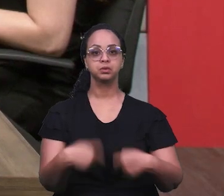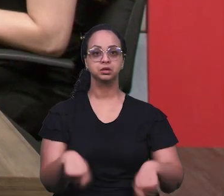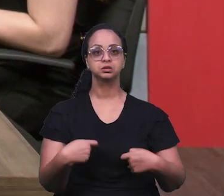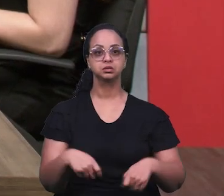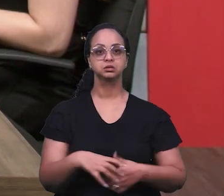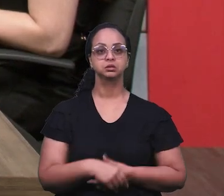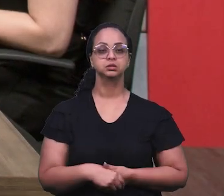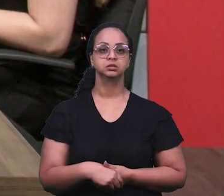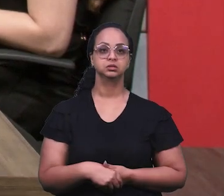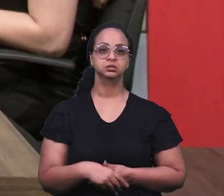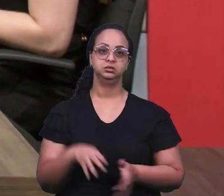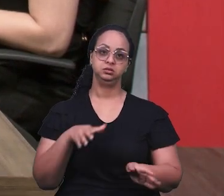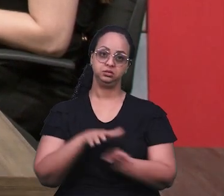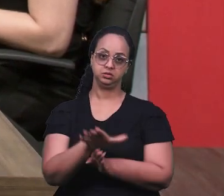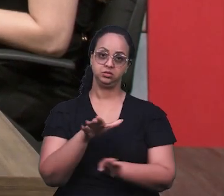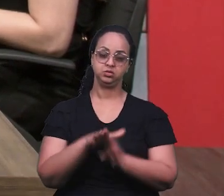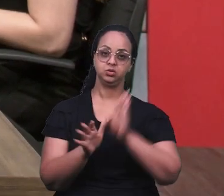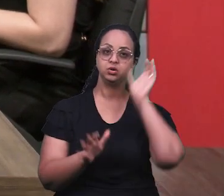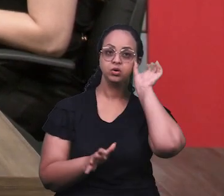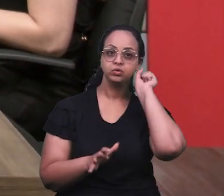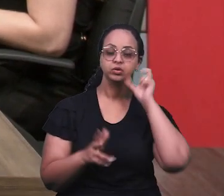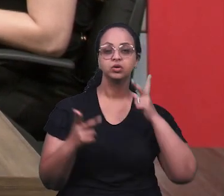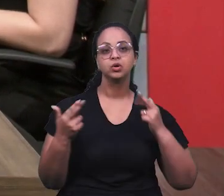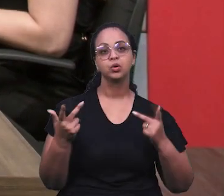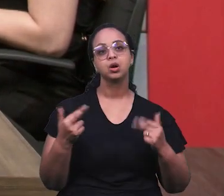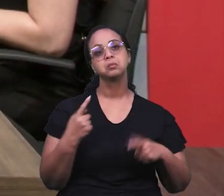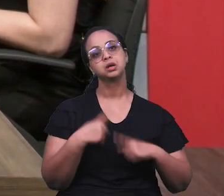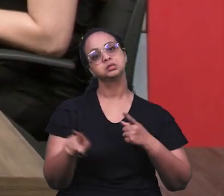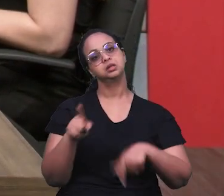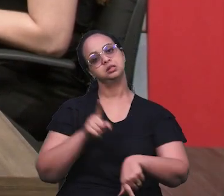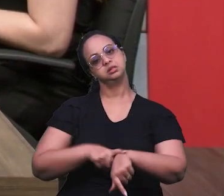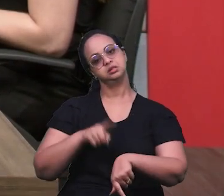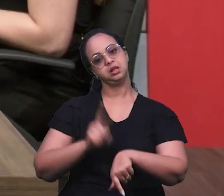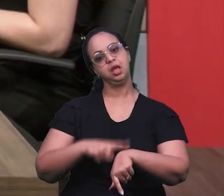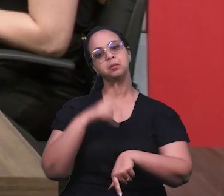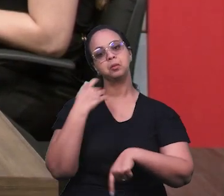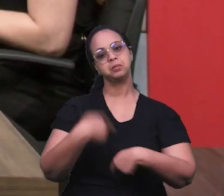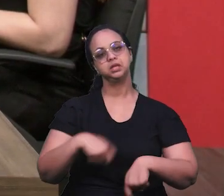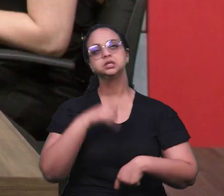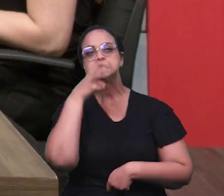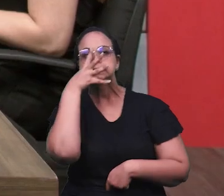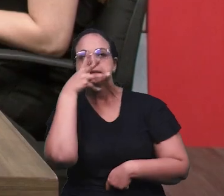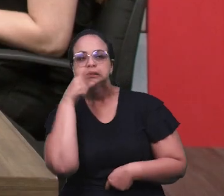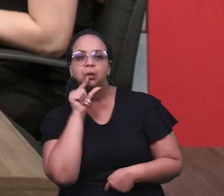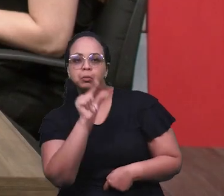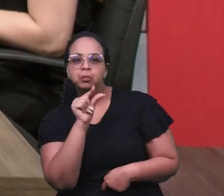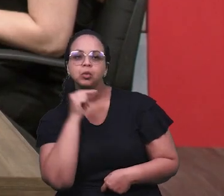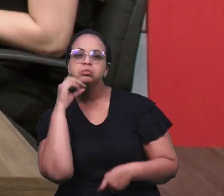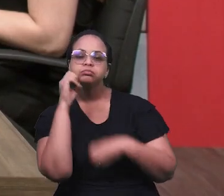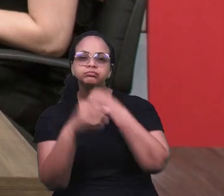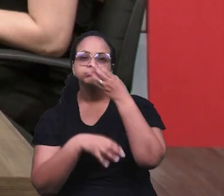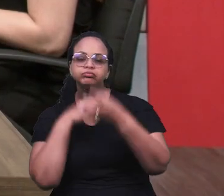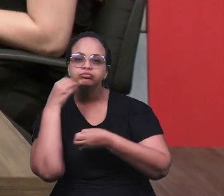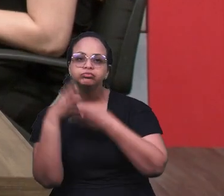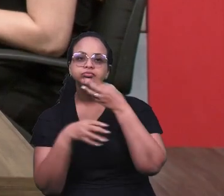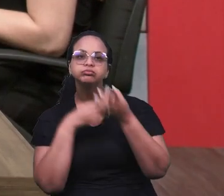tudo aquilo que já é orientado para o ouvinte, né? Só que você tem um tempo maior para poder passar essas orientações, né? Então requer